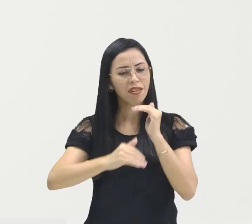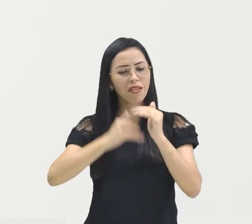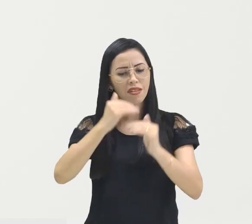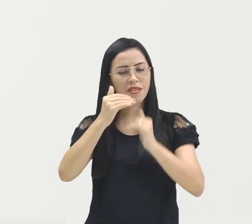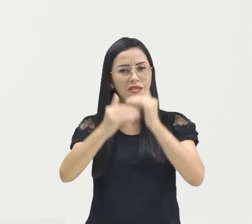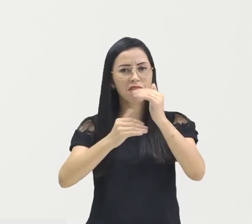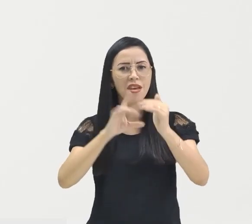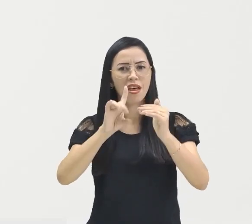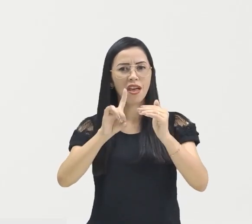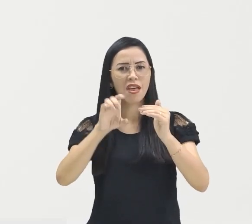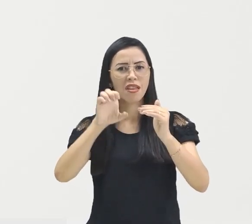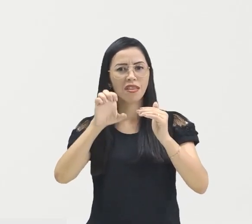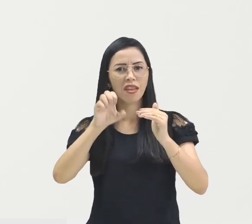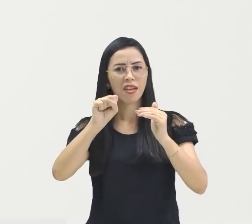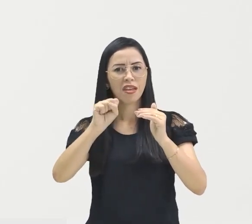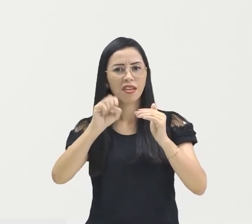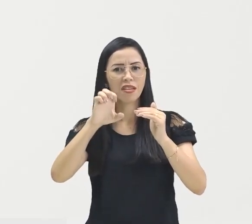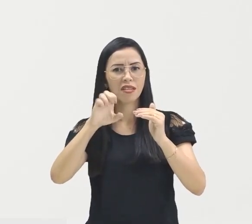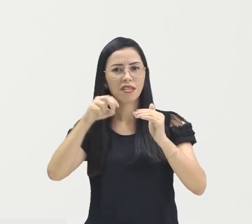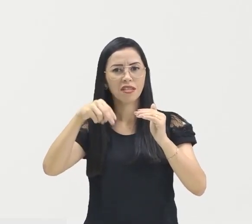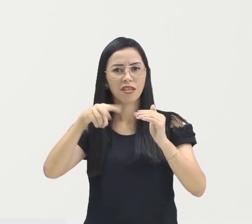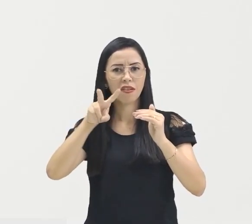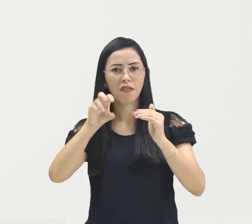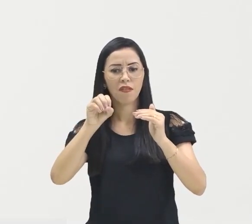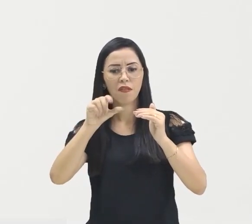peguei partes do texto.